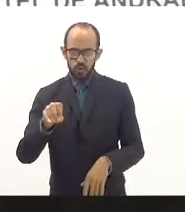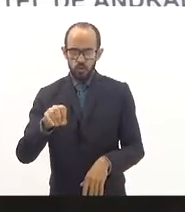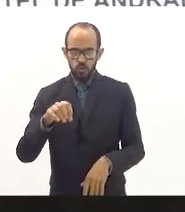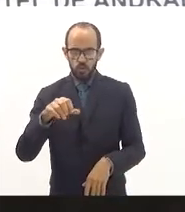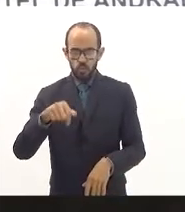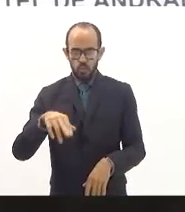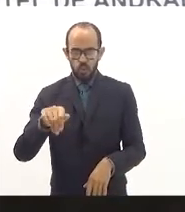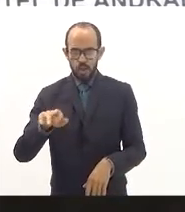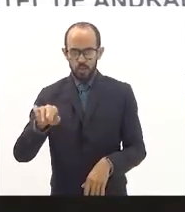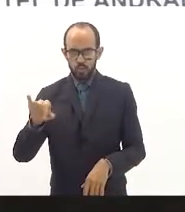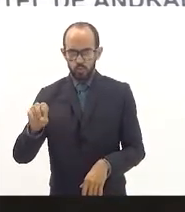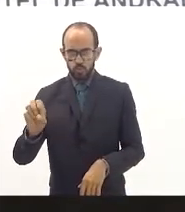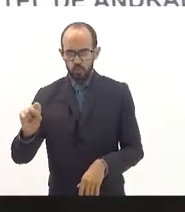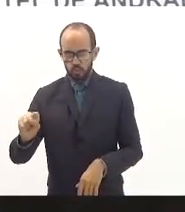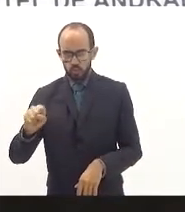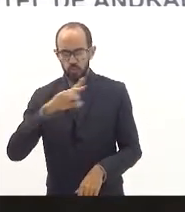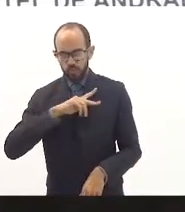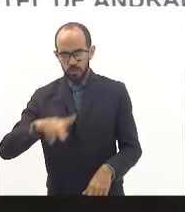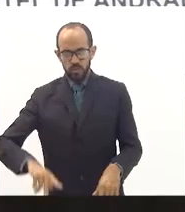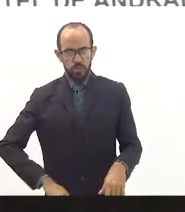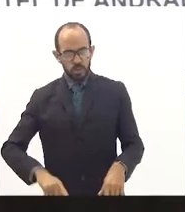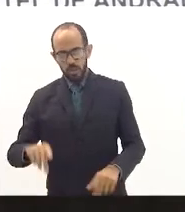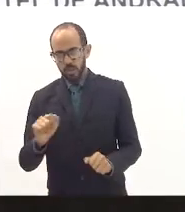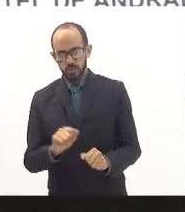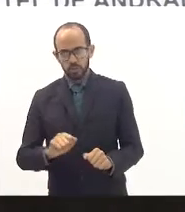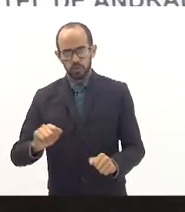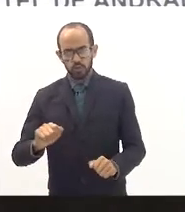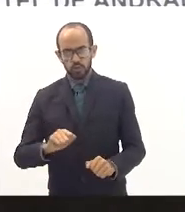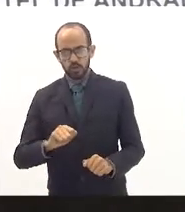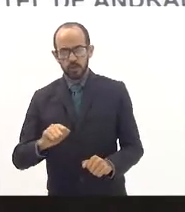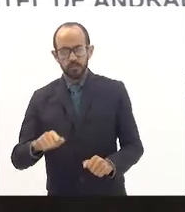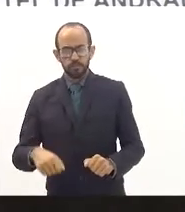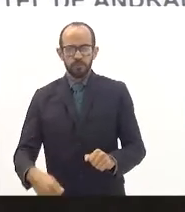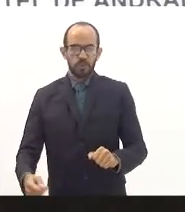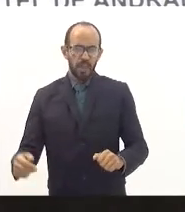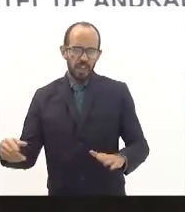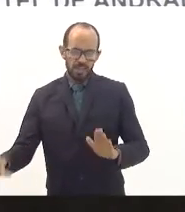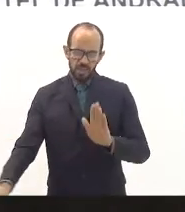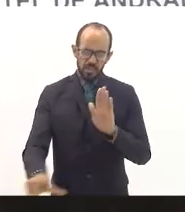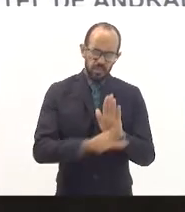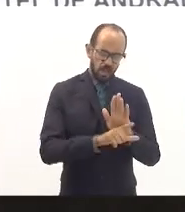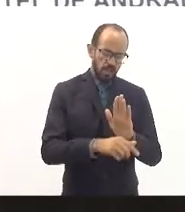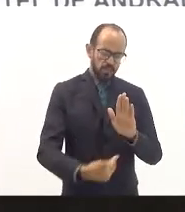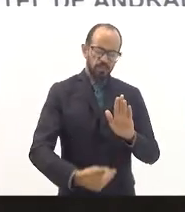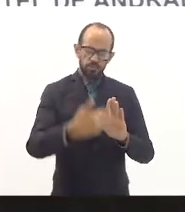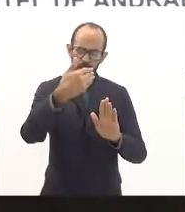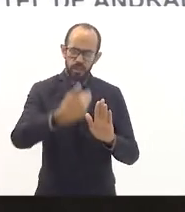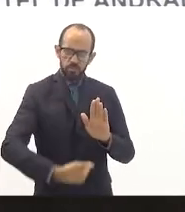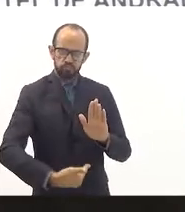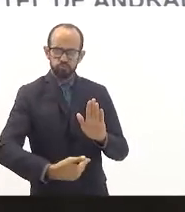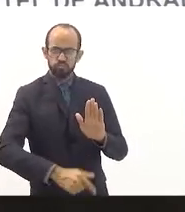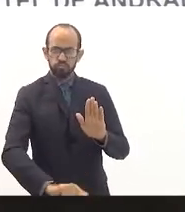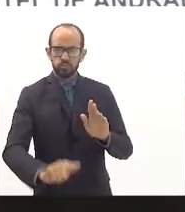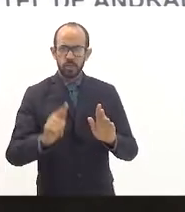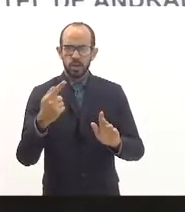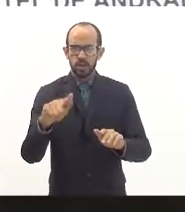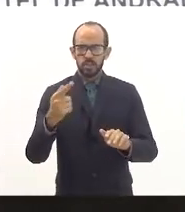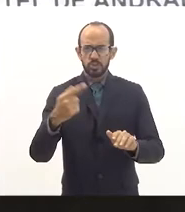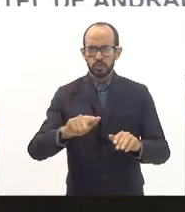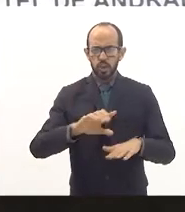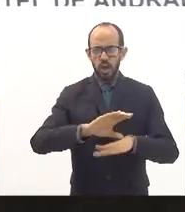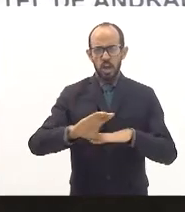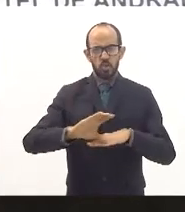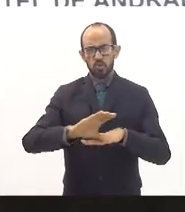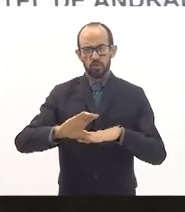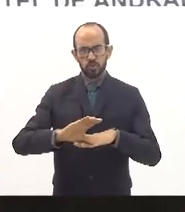heróico movimento da legalidade para garantir, no estrito cumprimento da Constituição, a